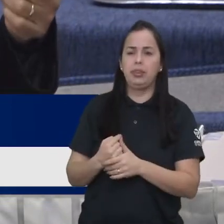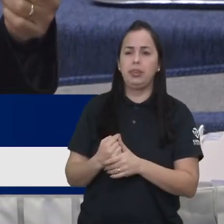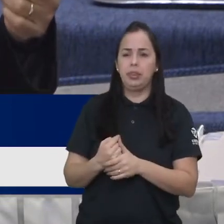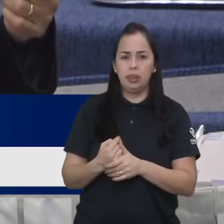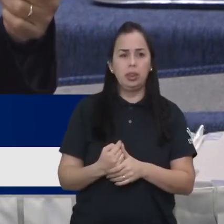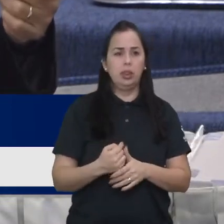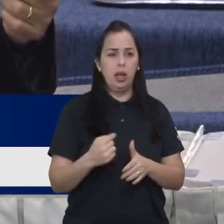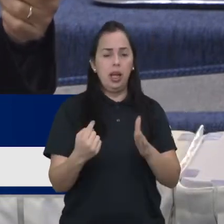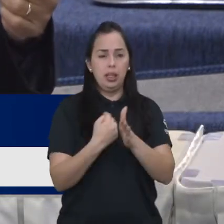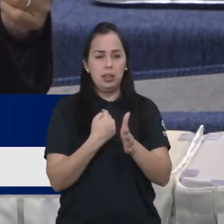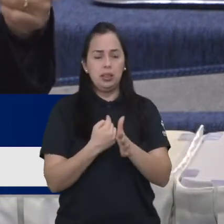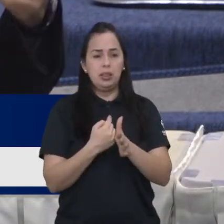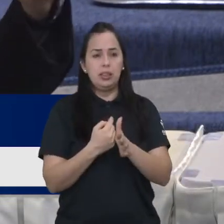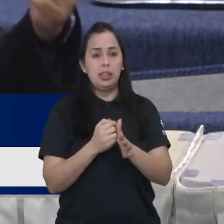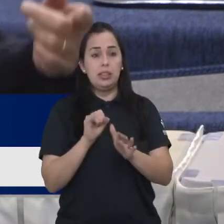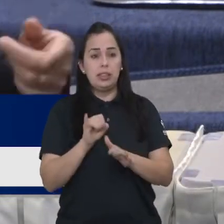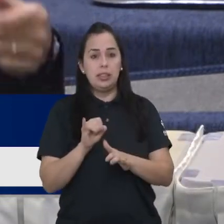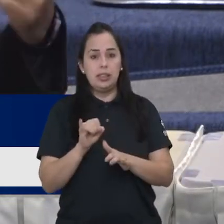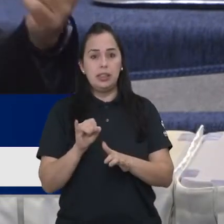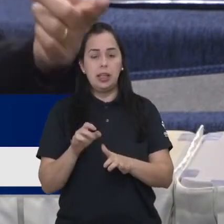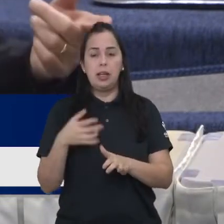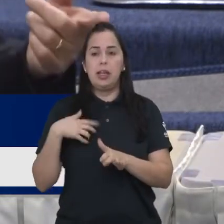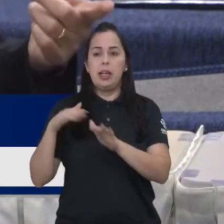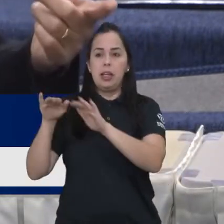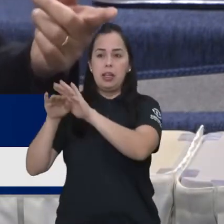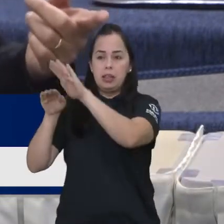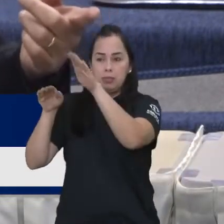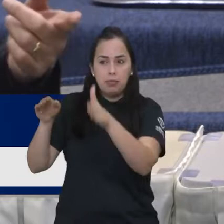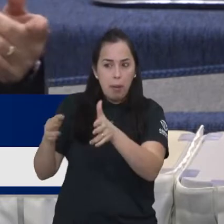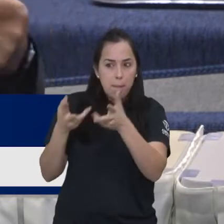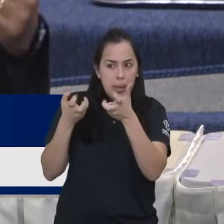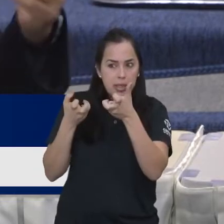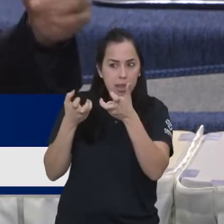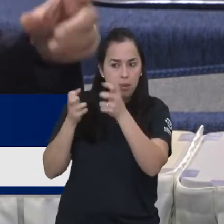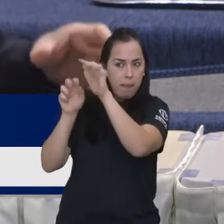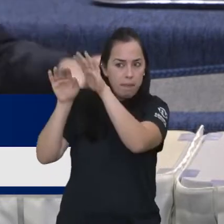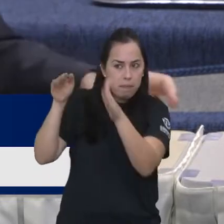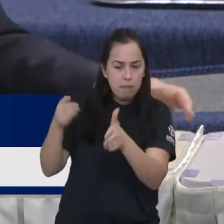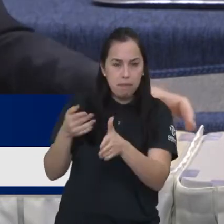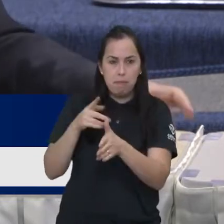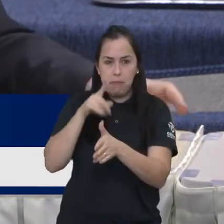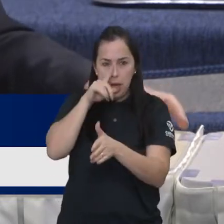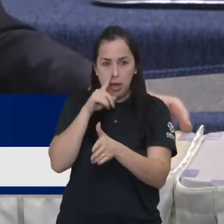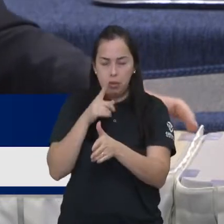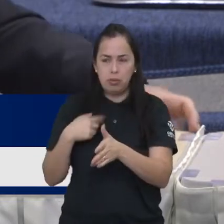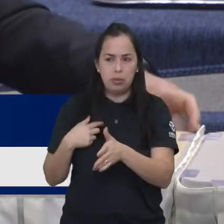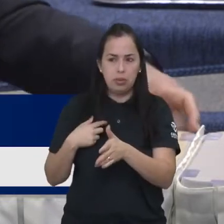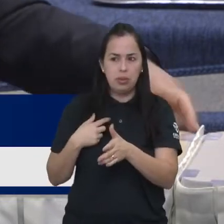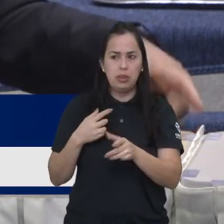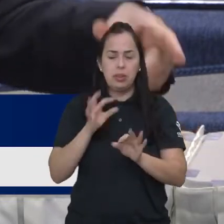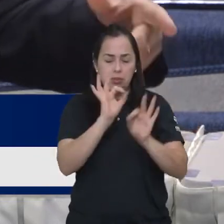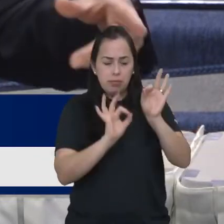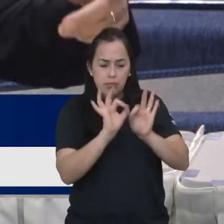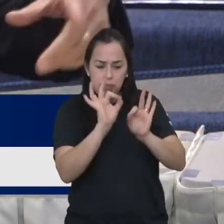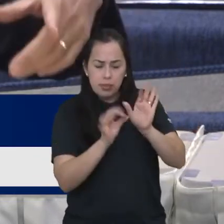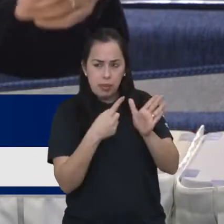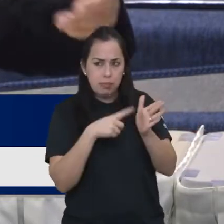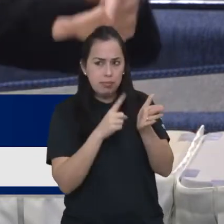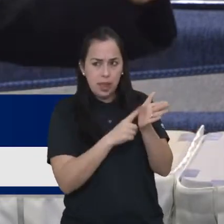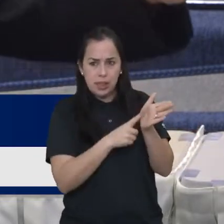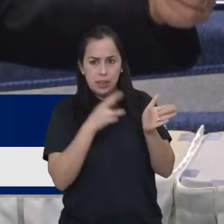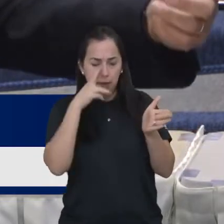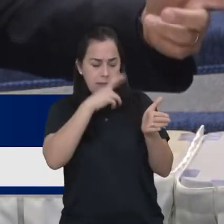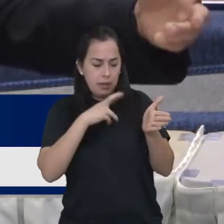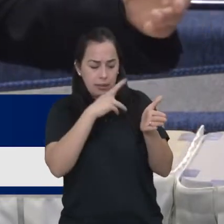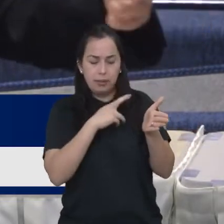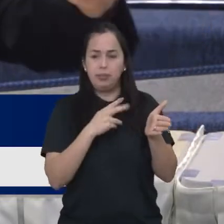de redução de risco é sobre a possibilidade de revisão. Todos esses instrumentos de planejamento, existe um consenso